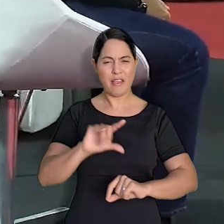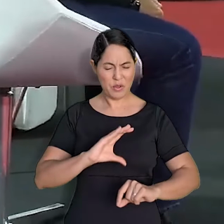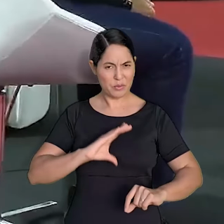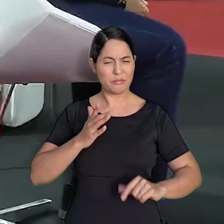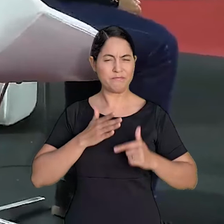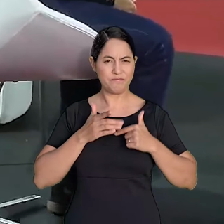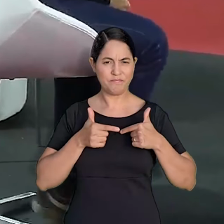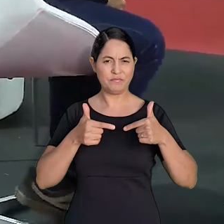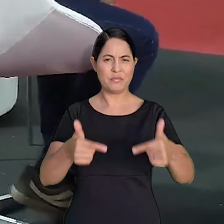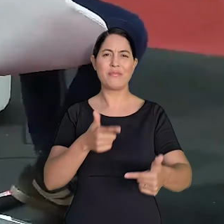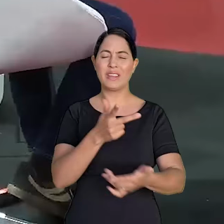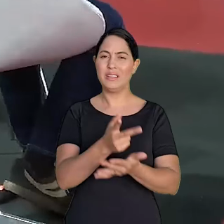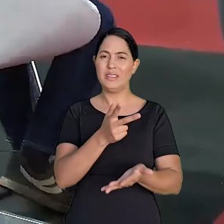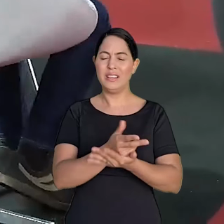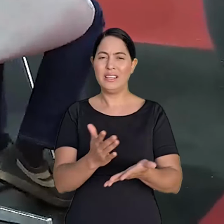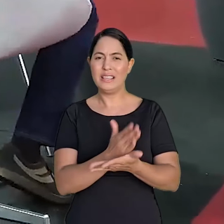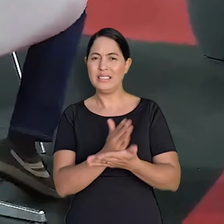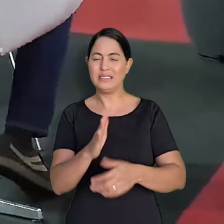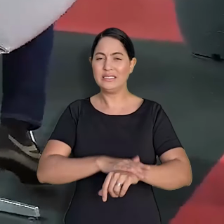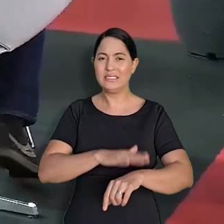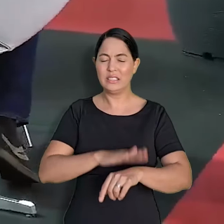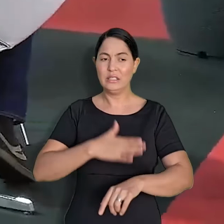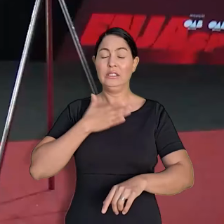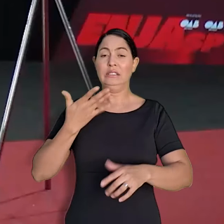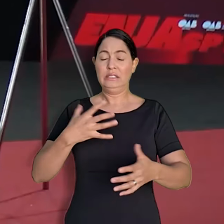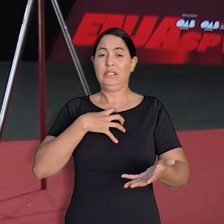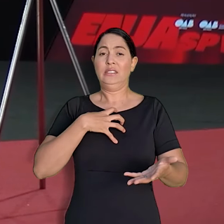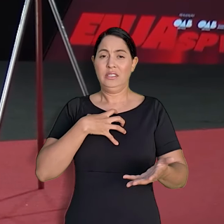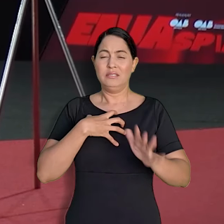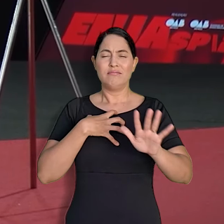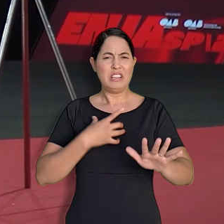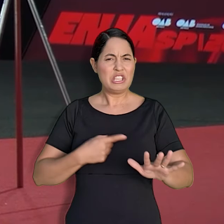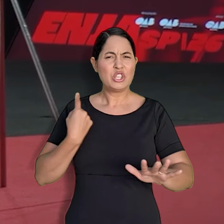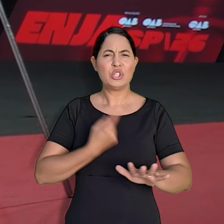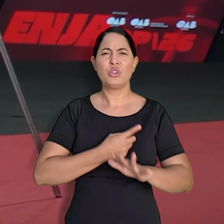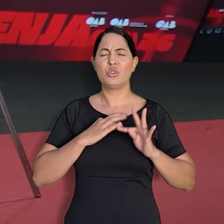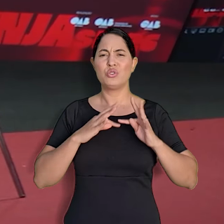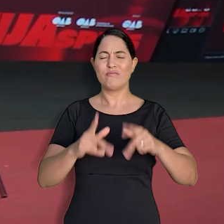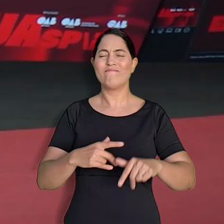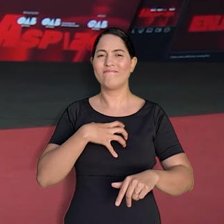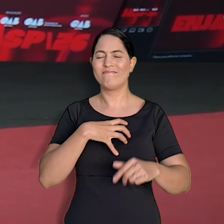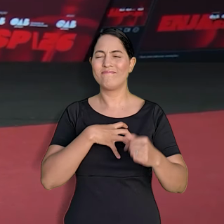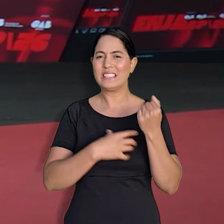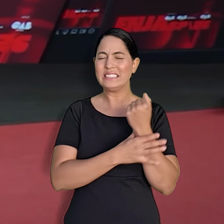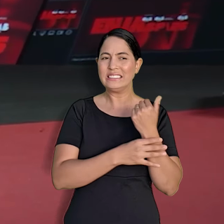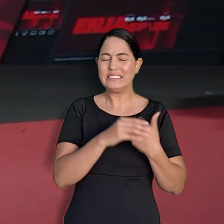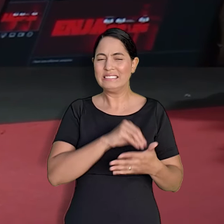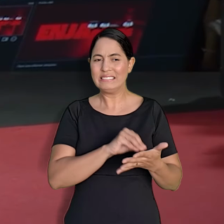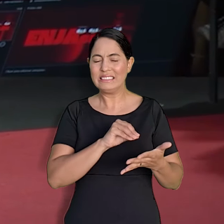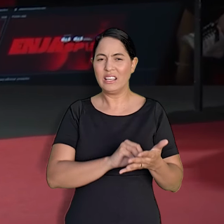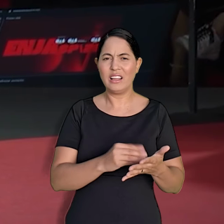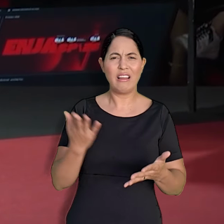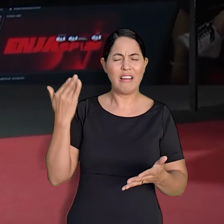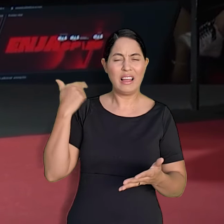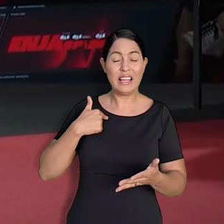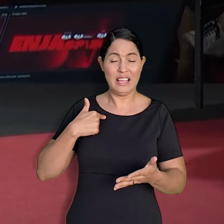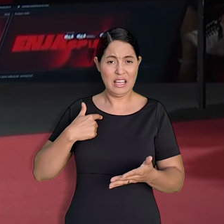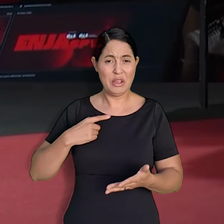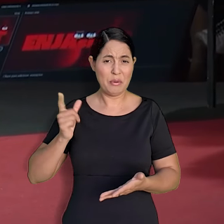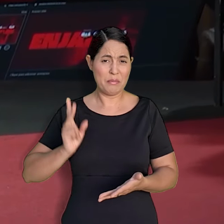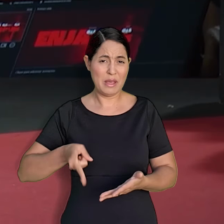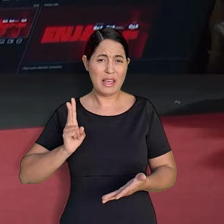quando esse início de carreira nos assusta. Todos nós tivemos e temos inseguranças e medos no começo, como eu tenho